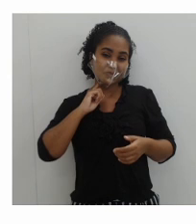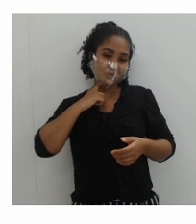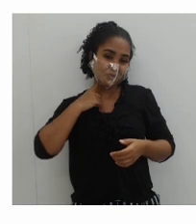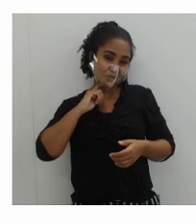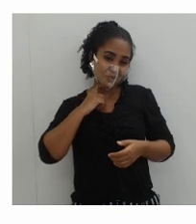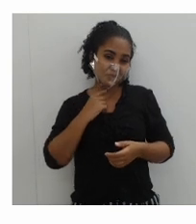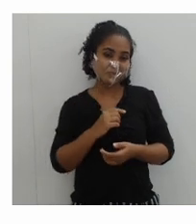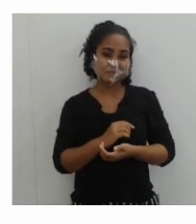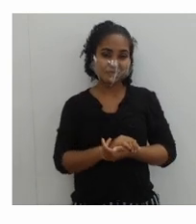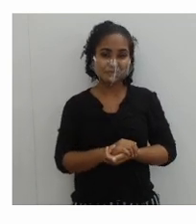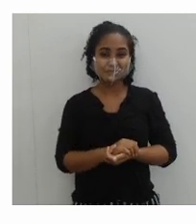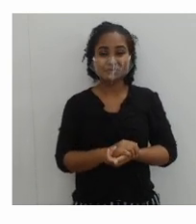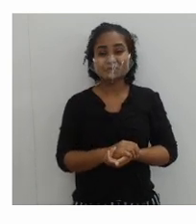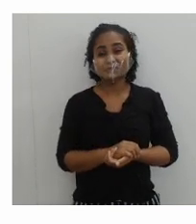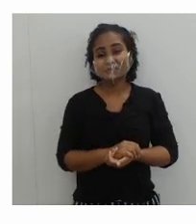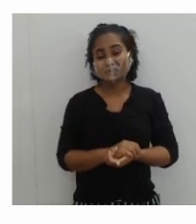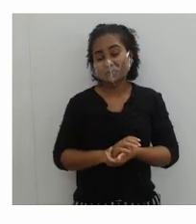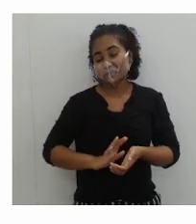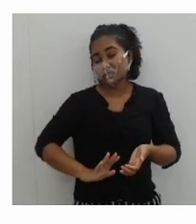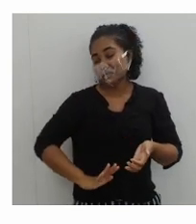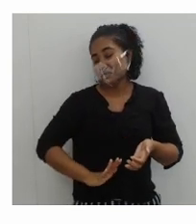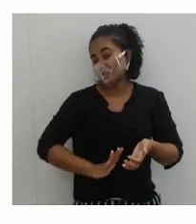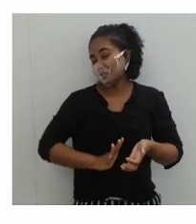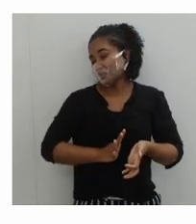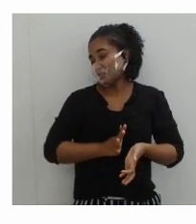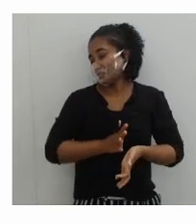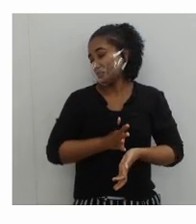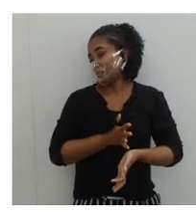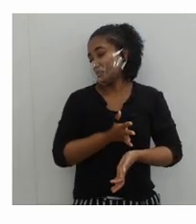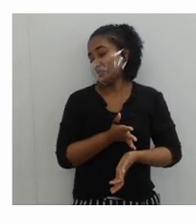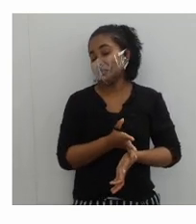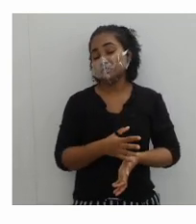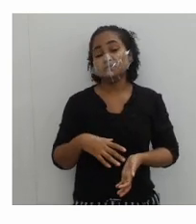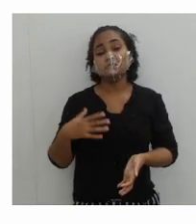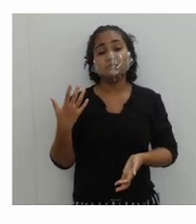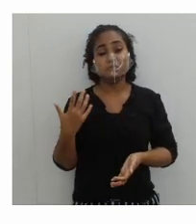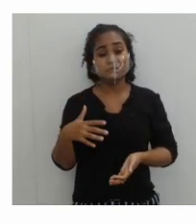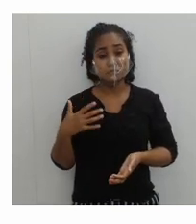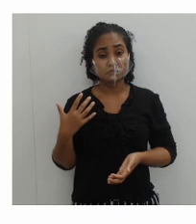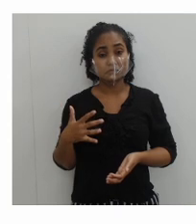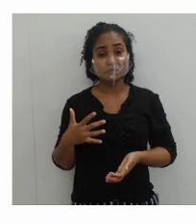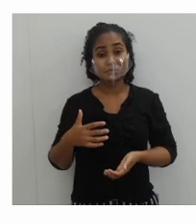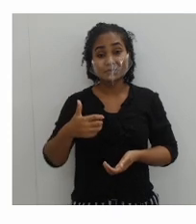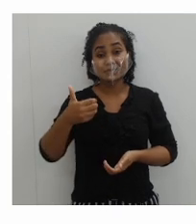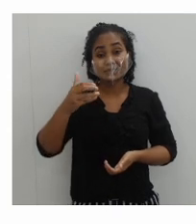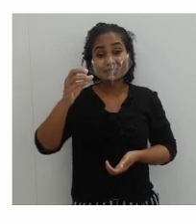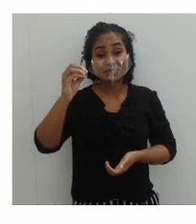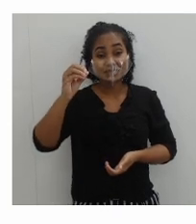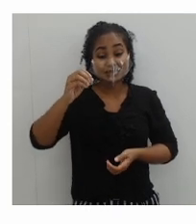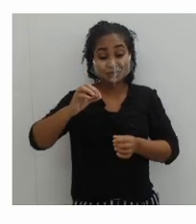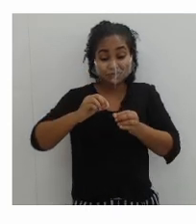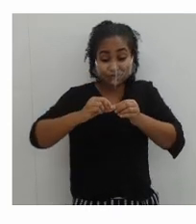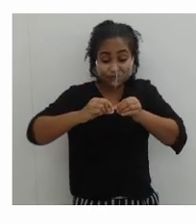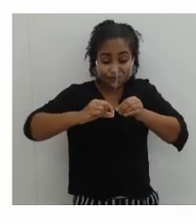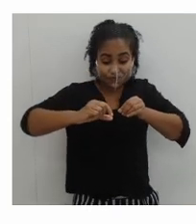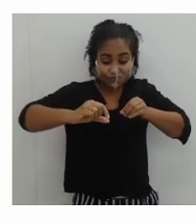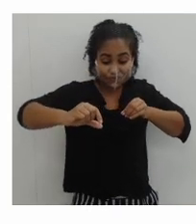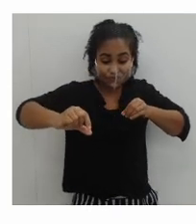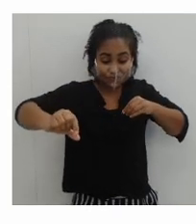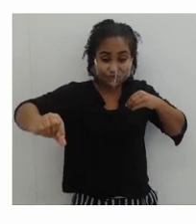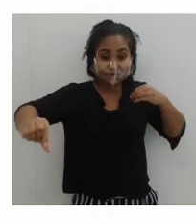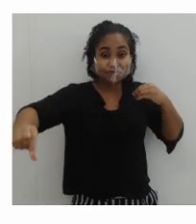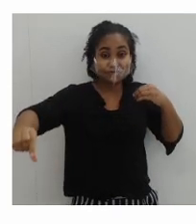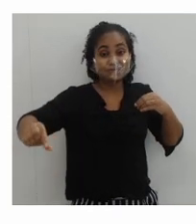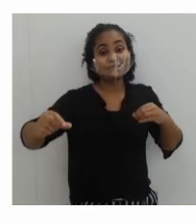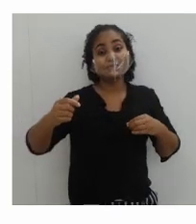verme. É um verme horrível e terrível, gente. Pode chegar até mais de 10 metros de comprimento.